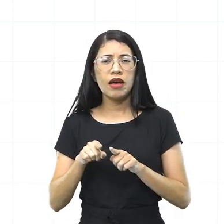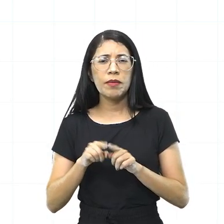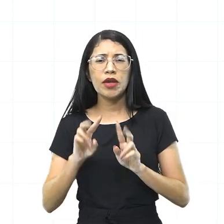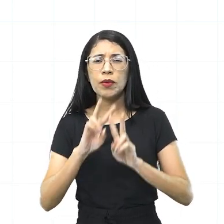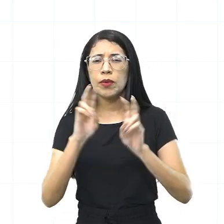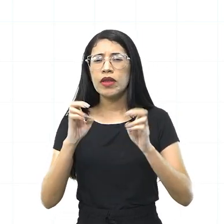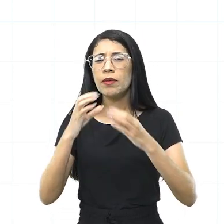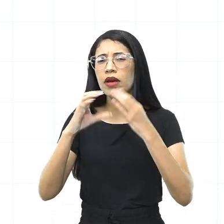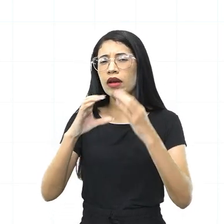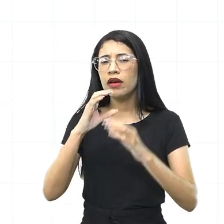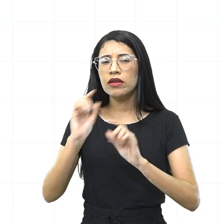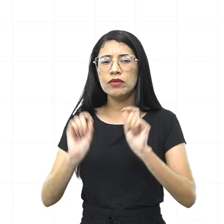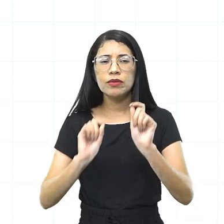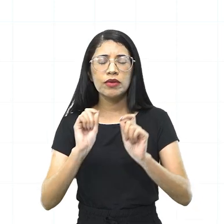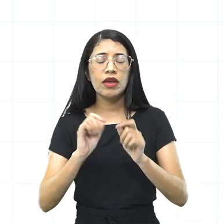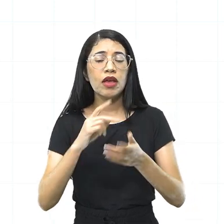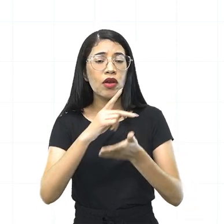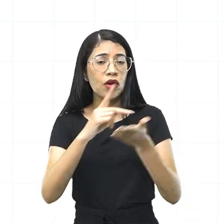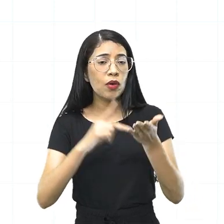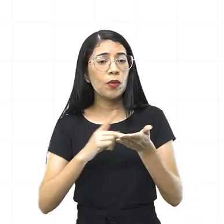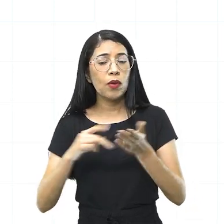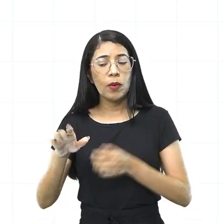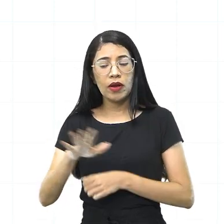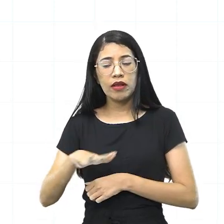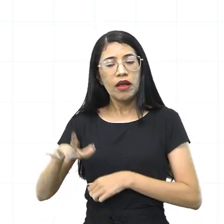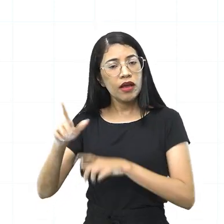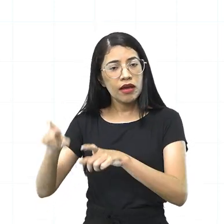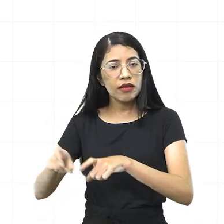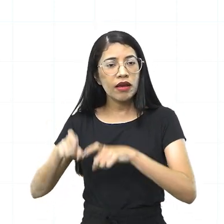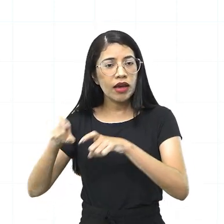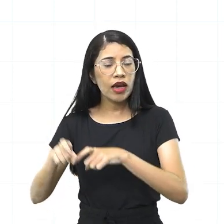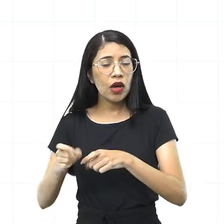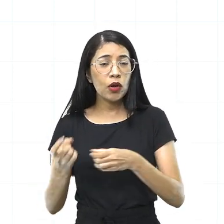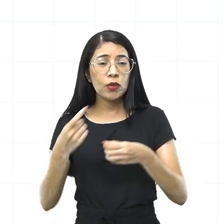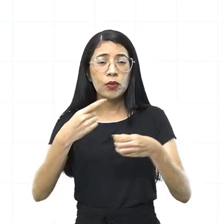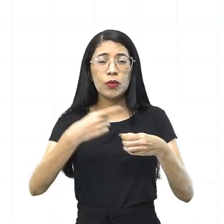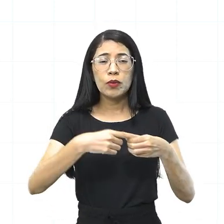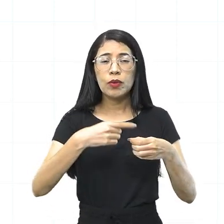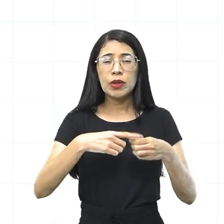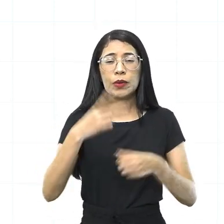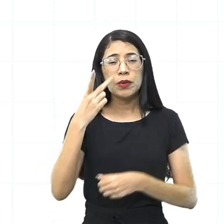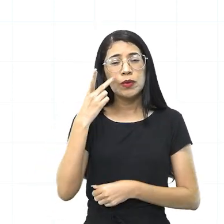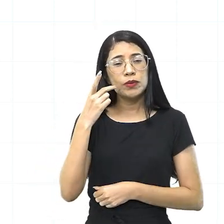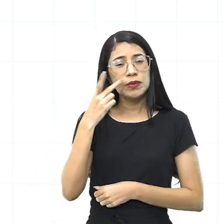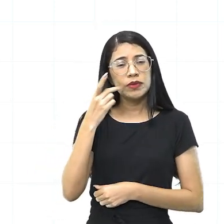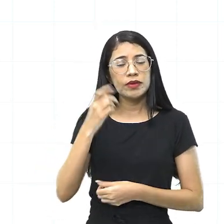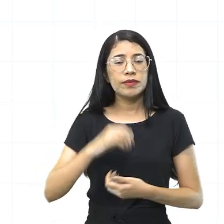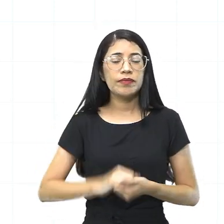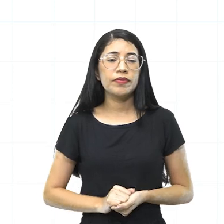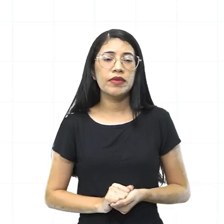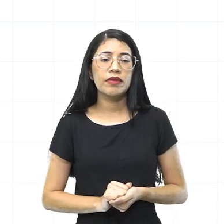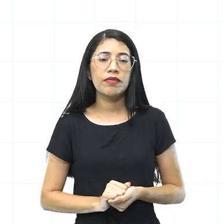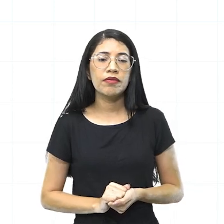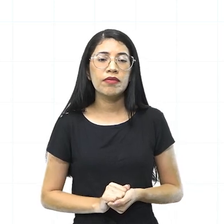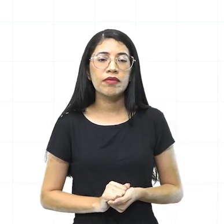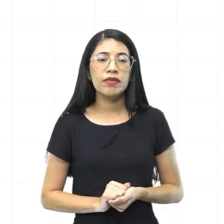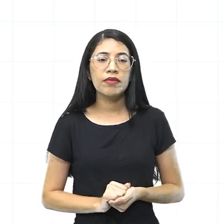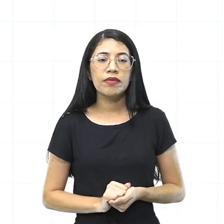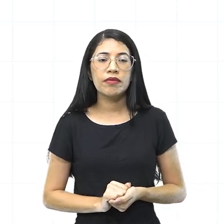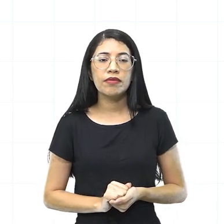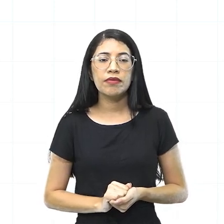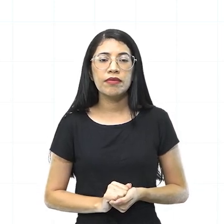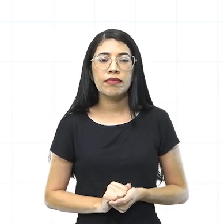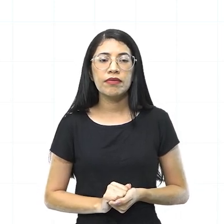canto. Sou poeta agricultor do interior do Ceará, a